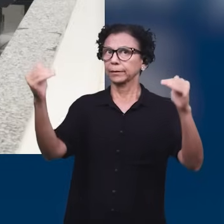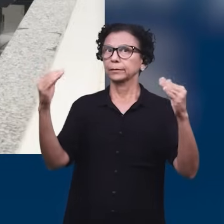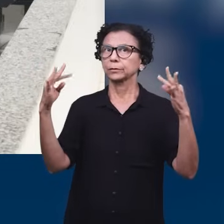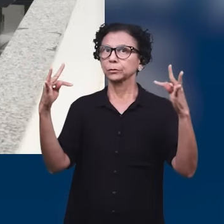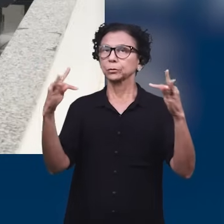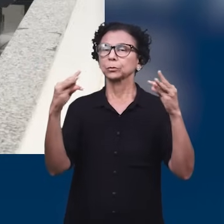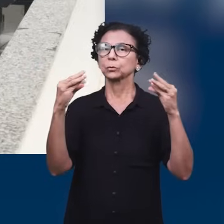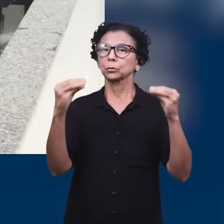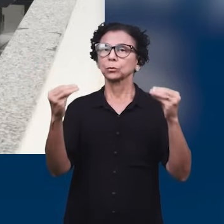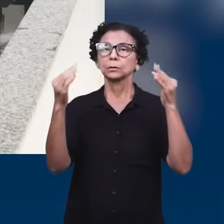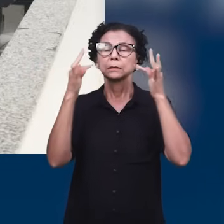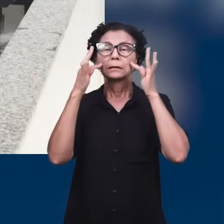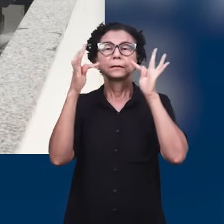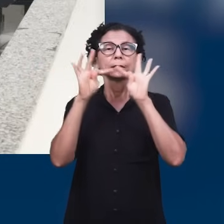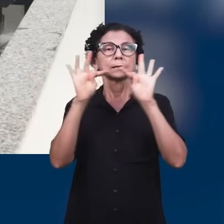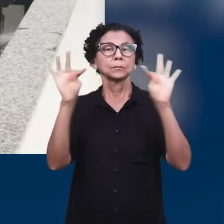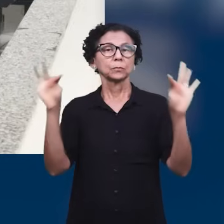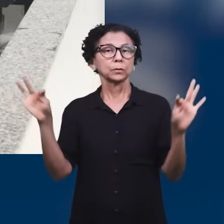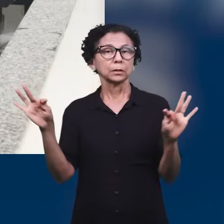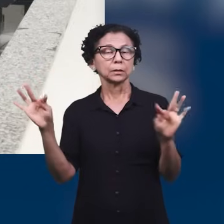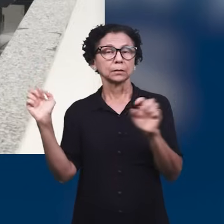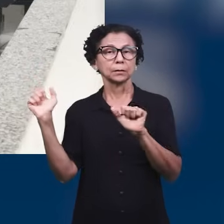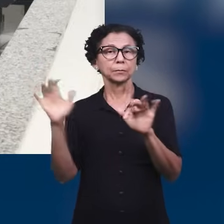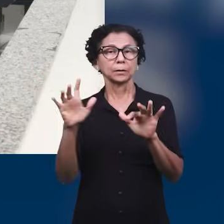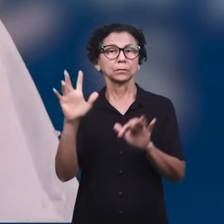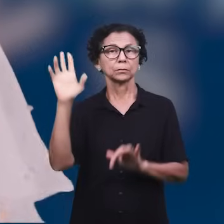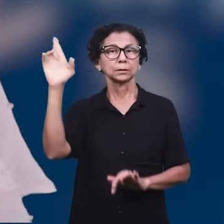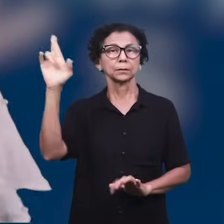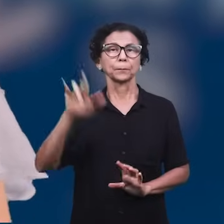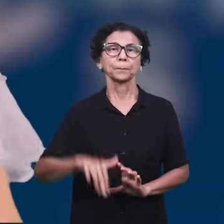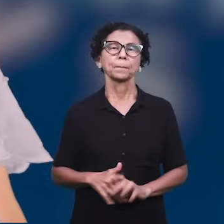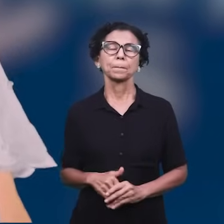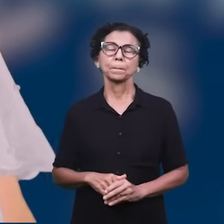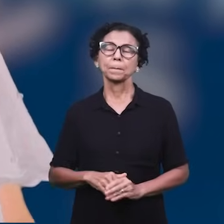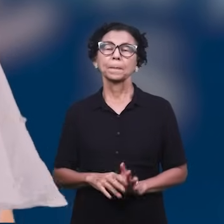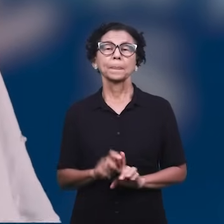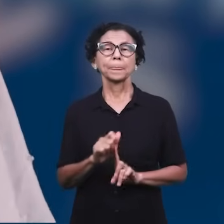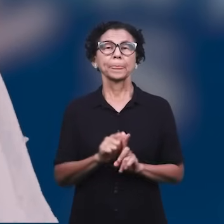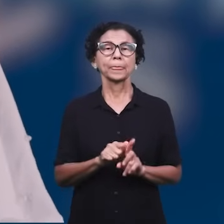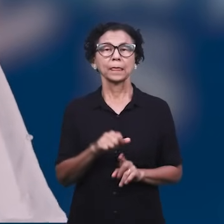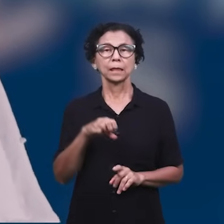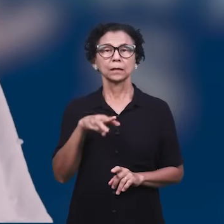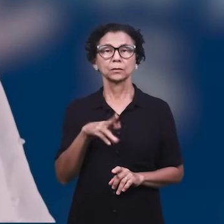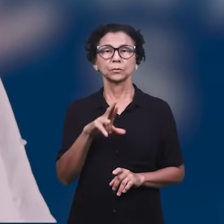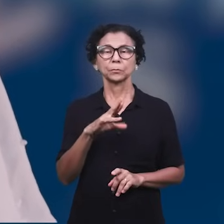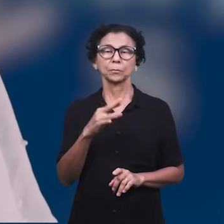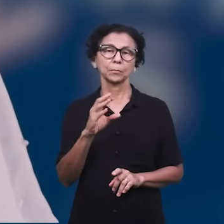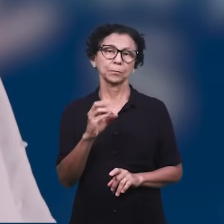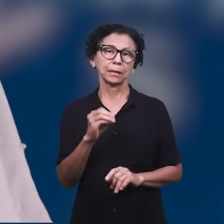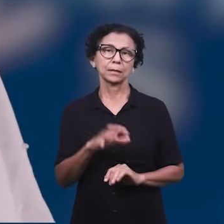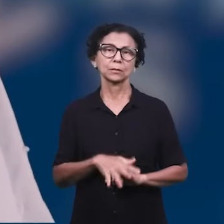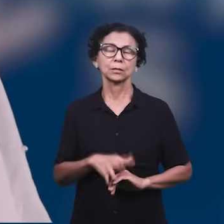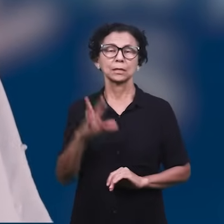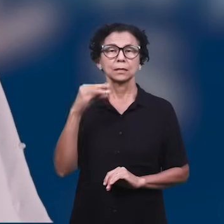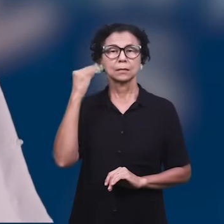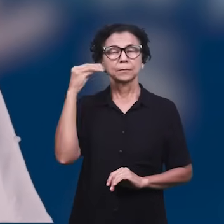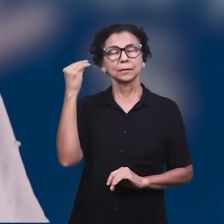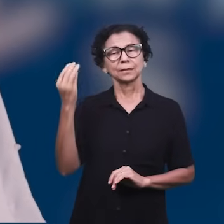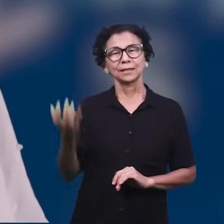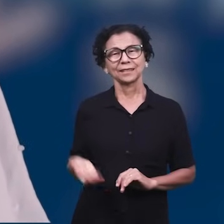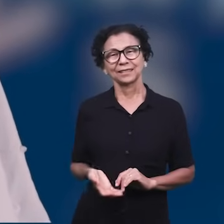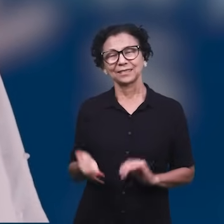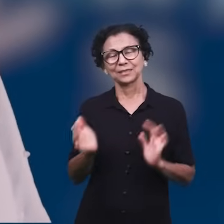puderam testemunhar o operado do Senhor no meio do seu povo. No mês de março, somos marcados pelas experiências com as nossas